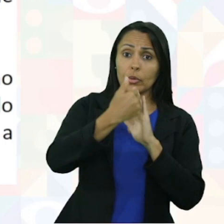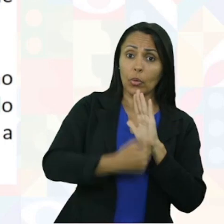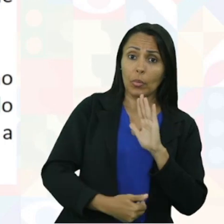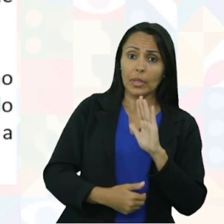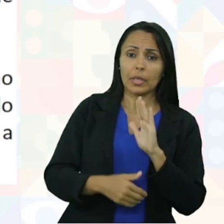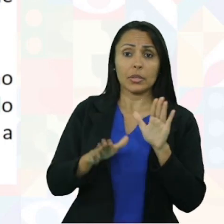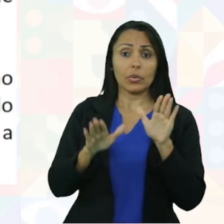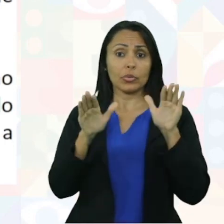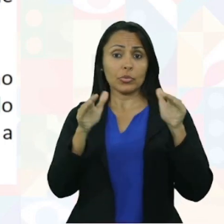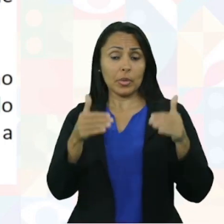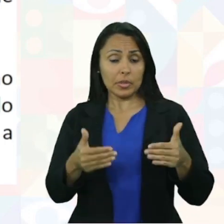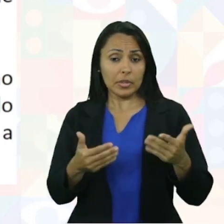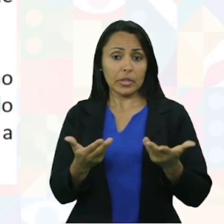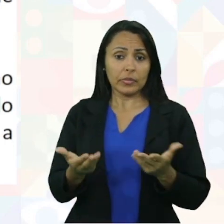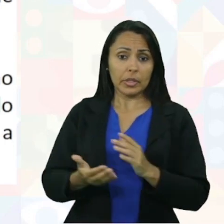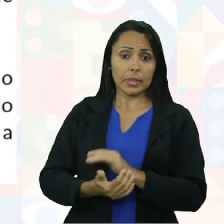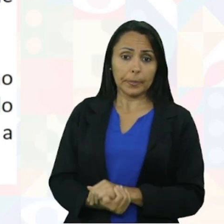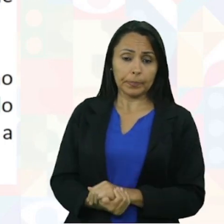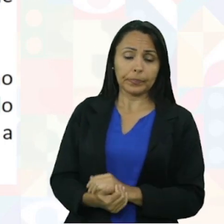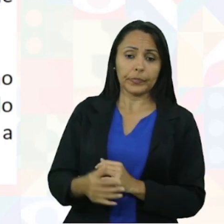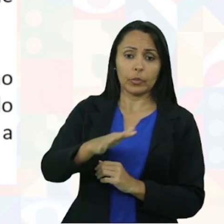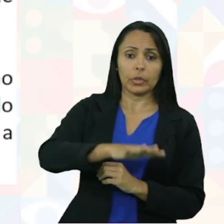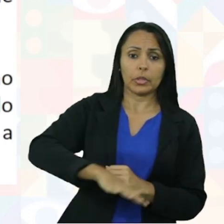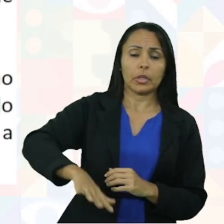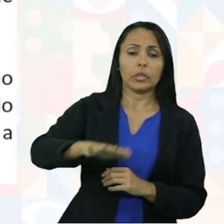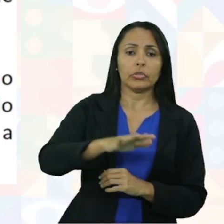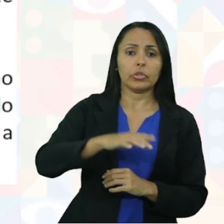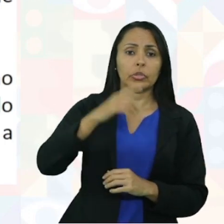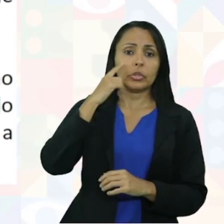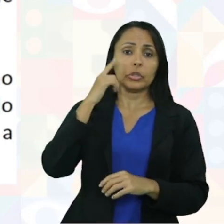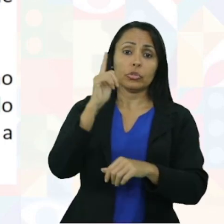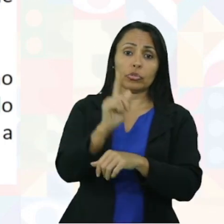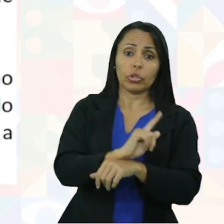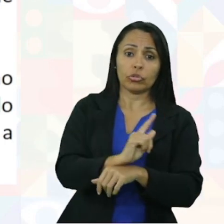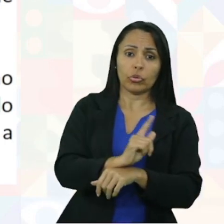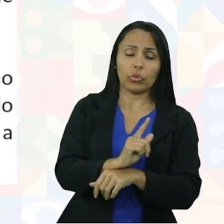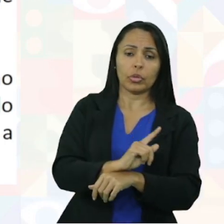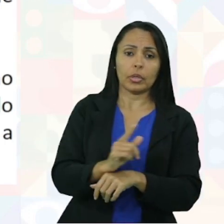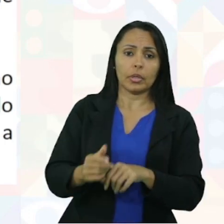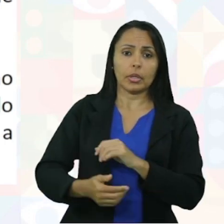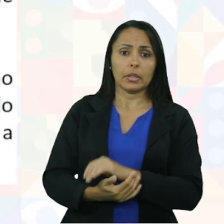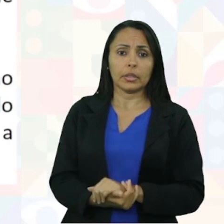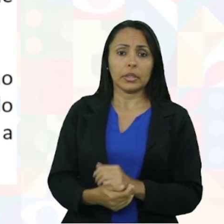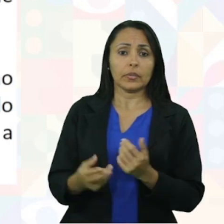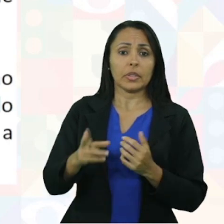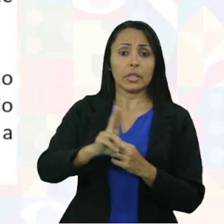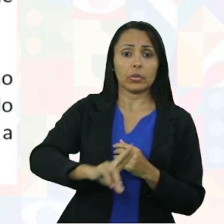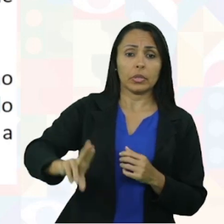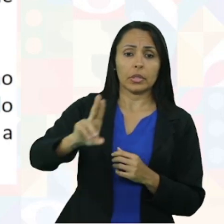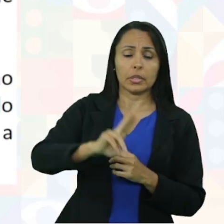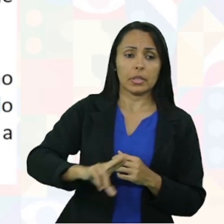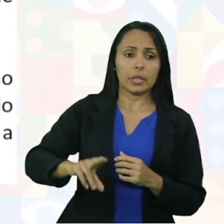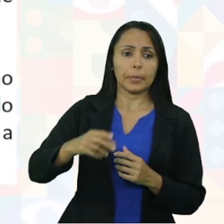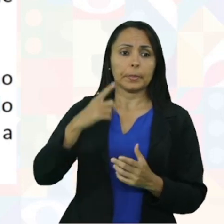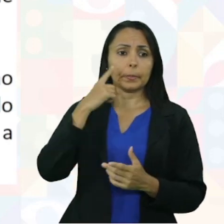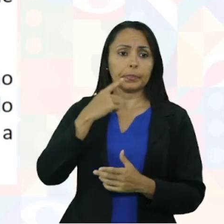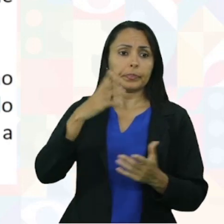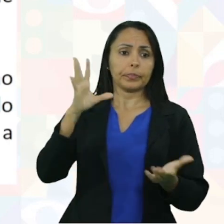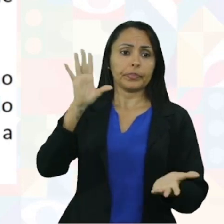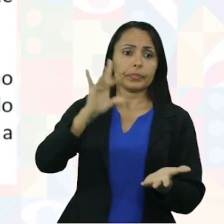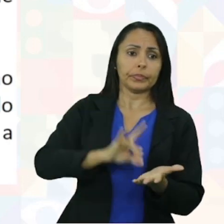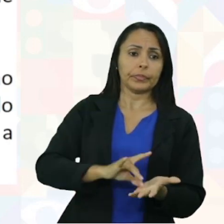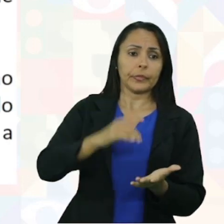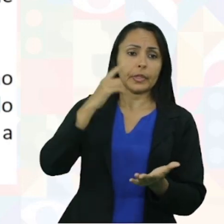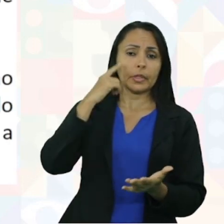específica que a unidade gestora, a unidade executora da UEX vai ter que se utilizar para realizar a prestação de